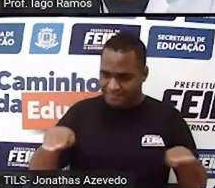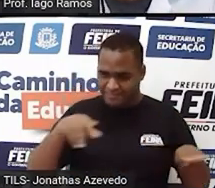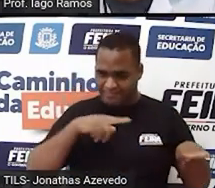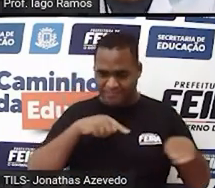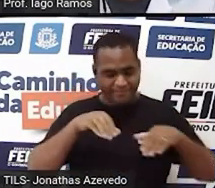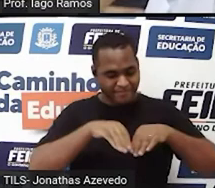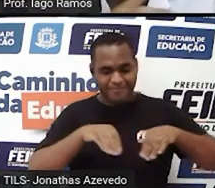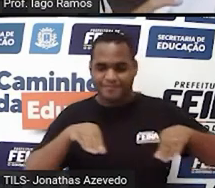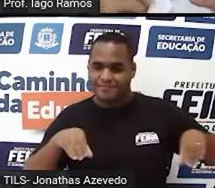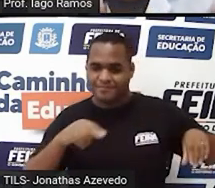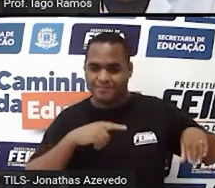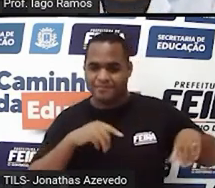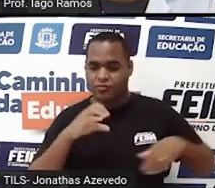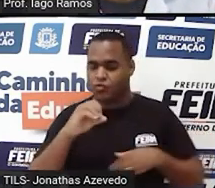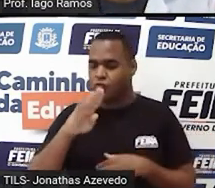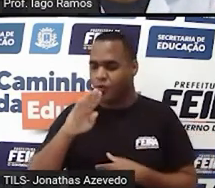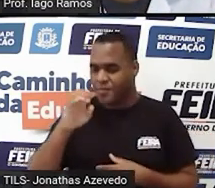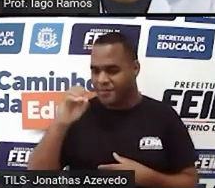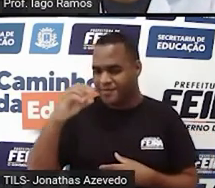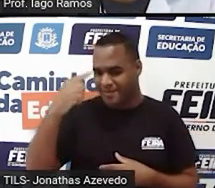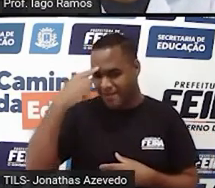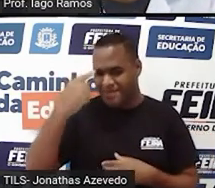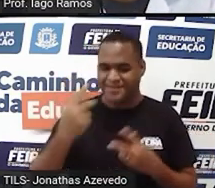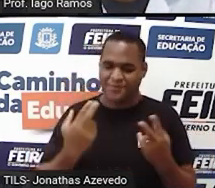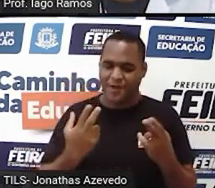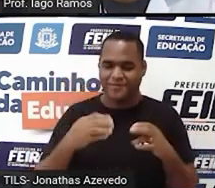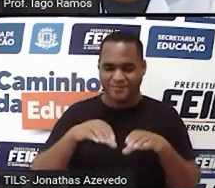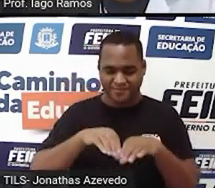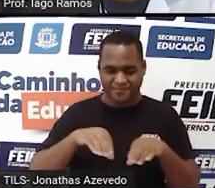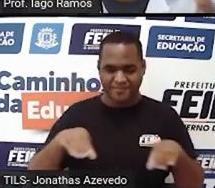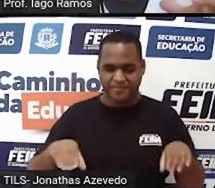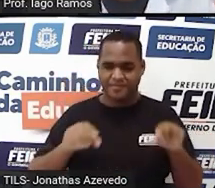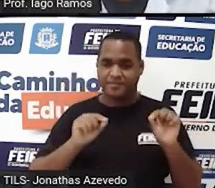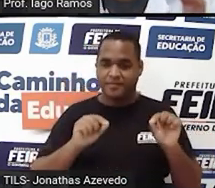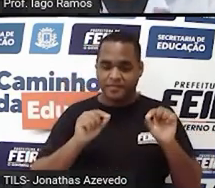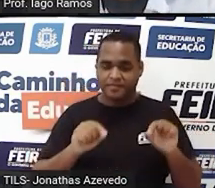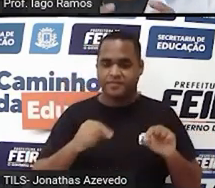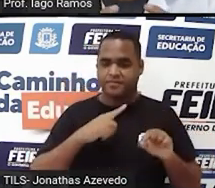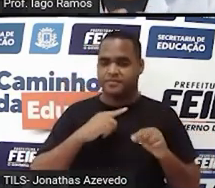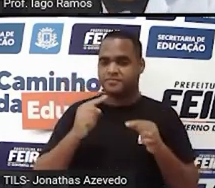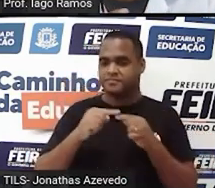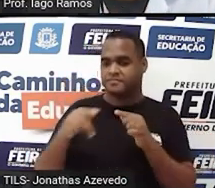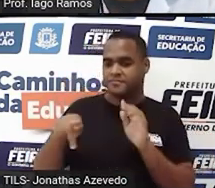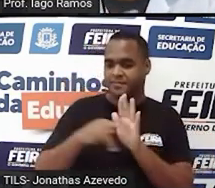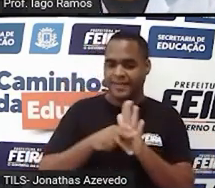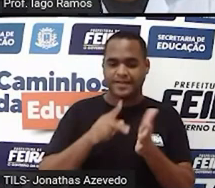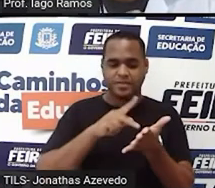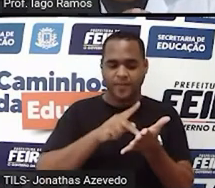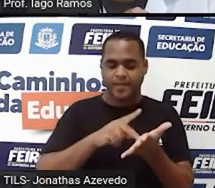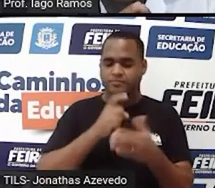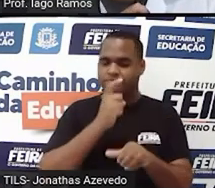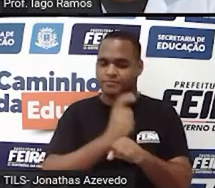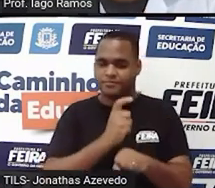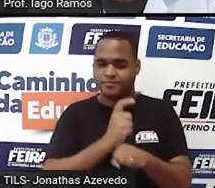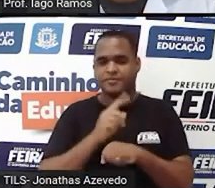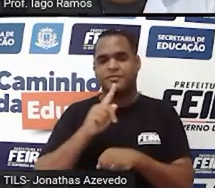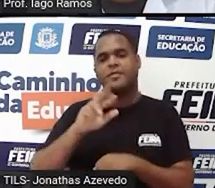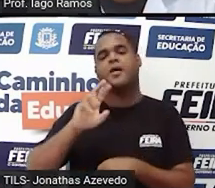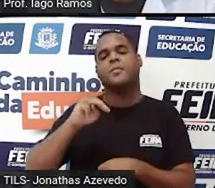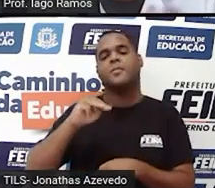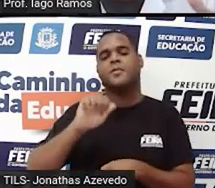e o cubo é um tipo de paralelepípedo porque o paralelepípedo vem do sólido geométrico chamado